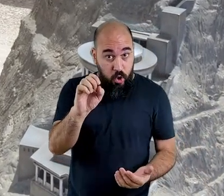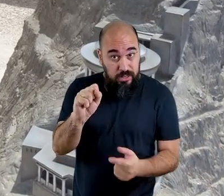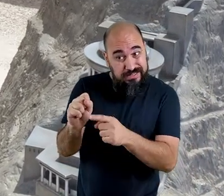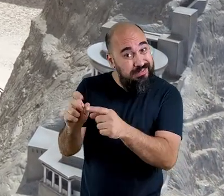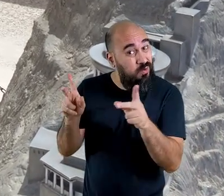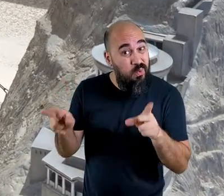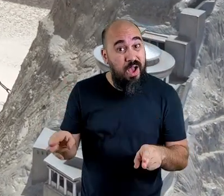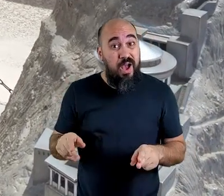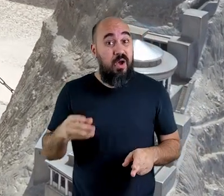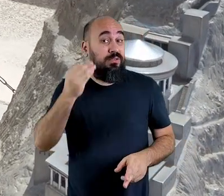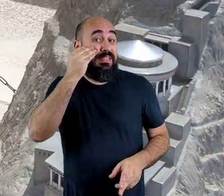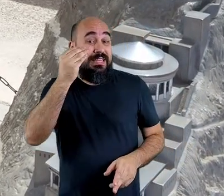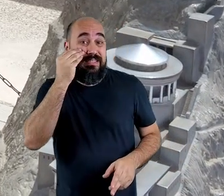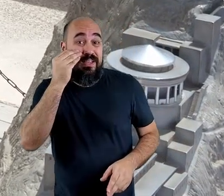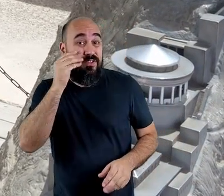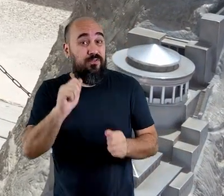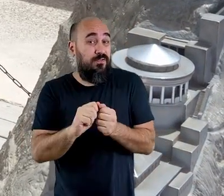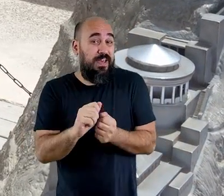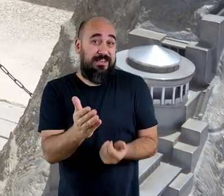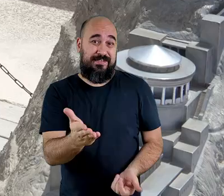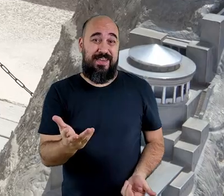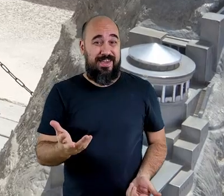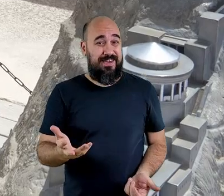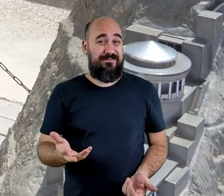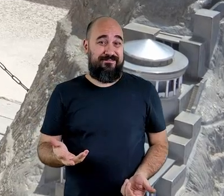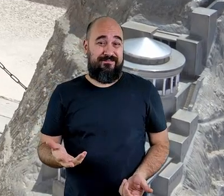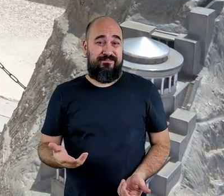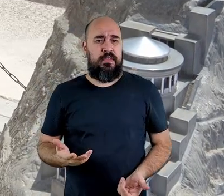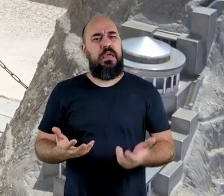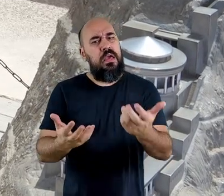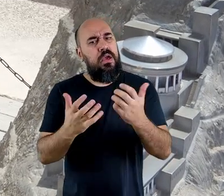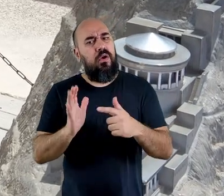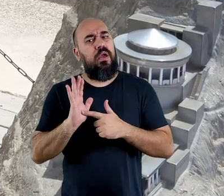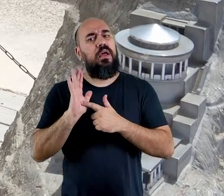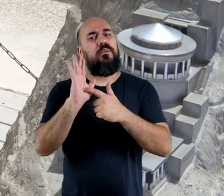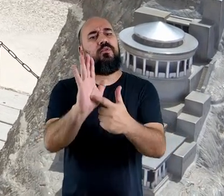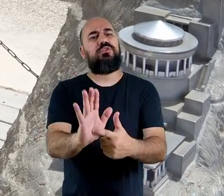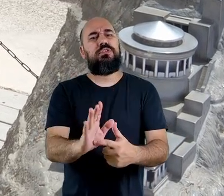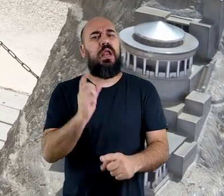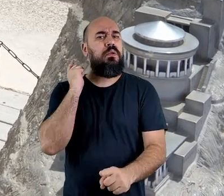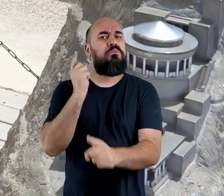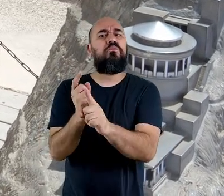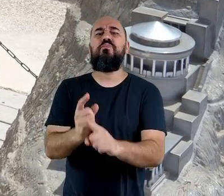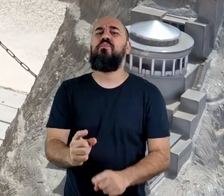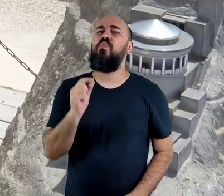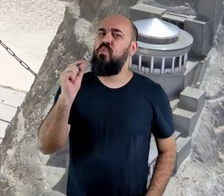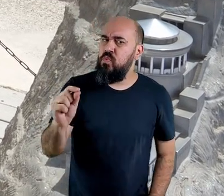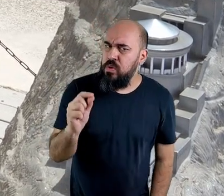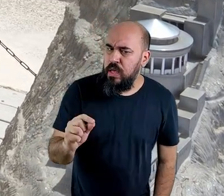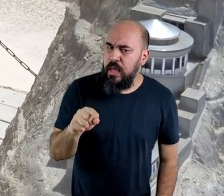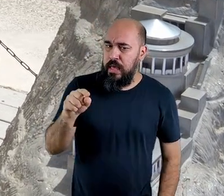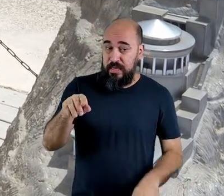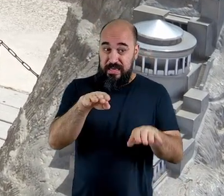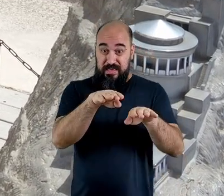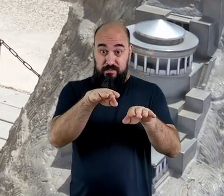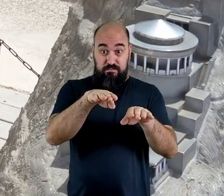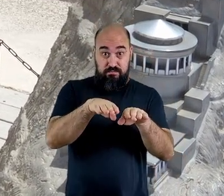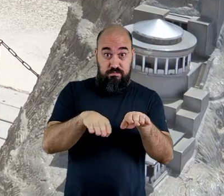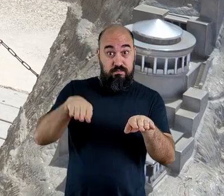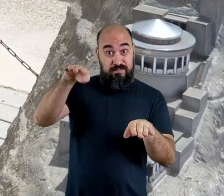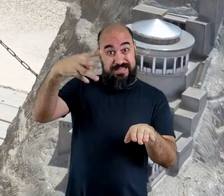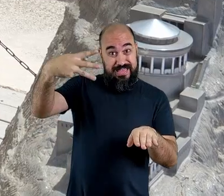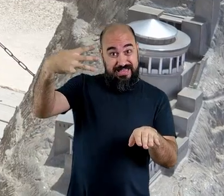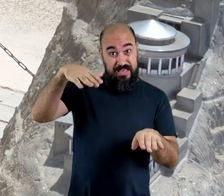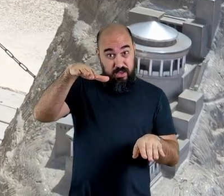aqui, mesmo nos penhascos de Massada. Quero mostrar a você outra coisa que foi encontrada aqui, parte desse nível superior aqui